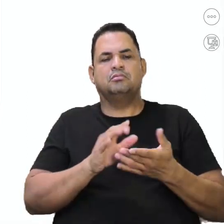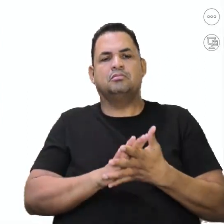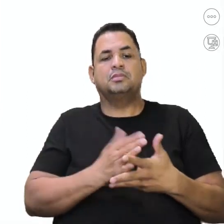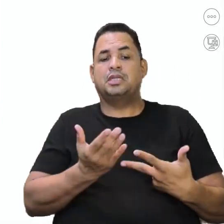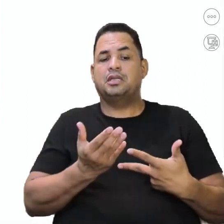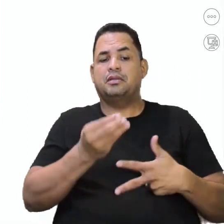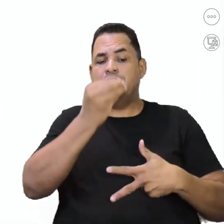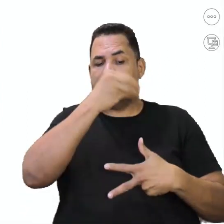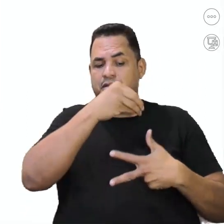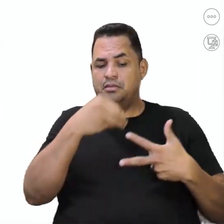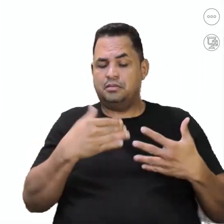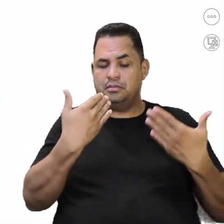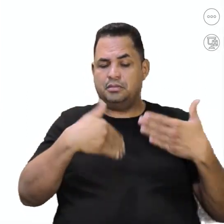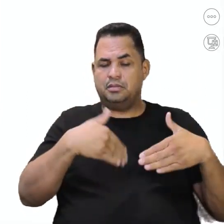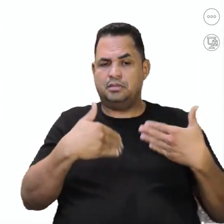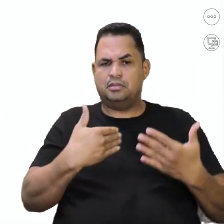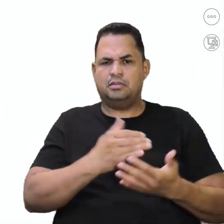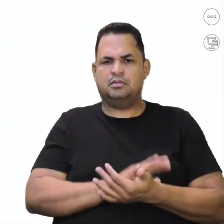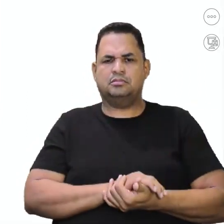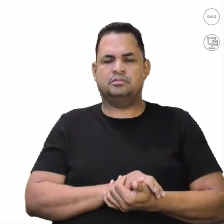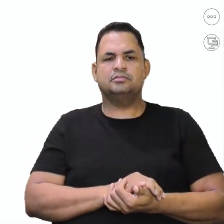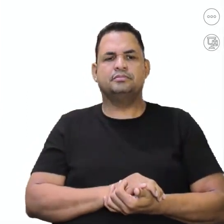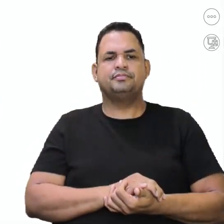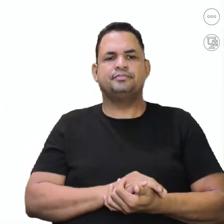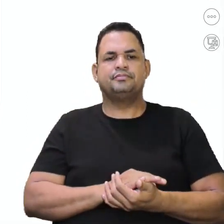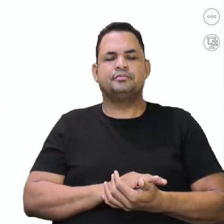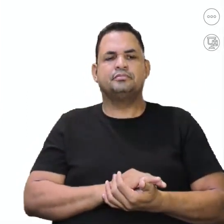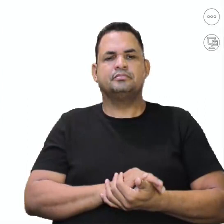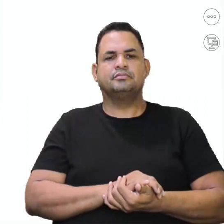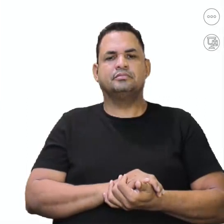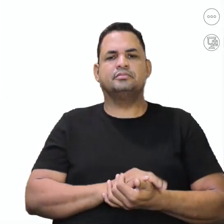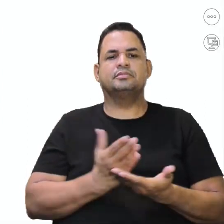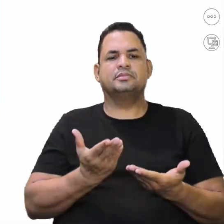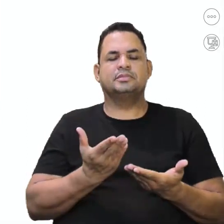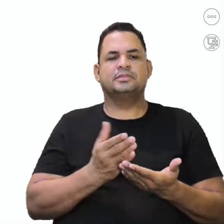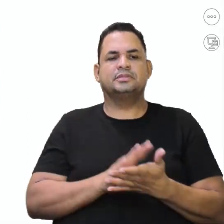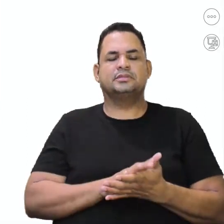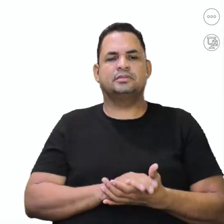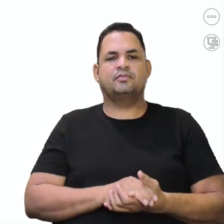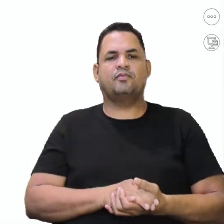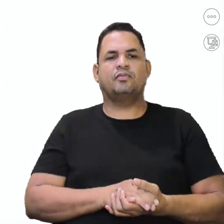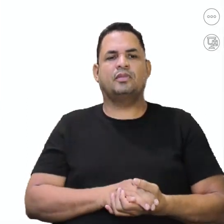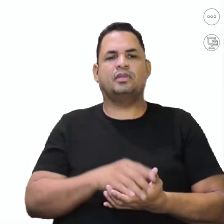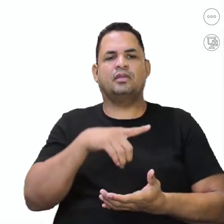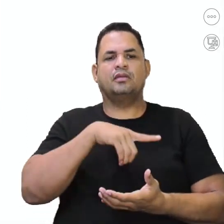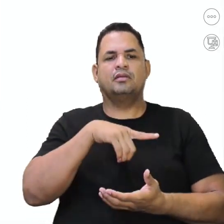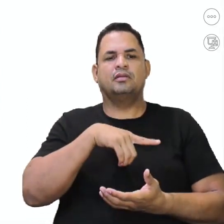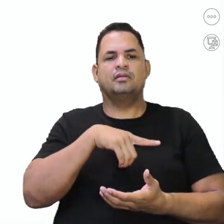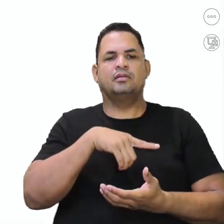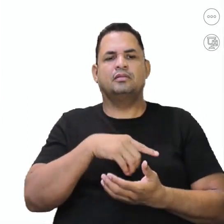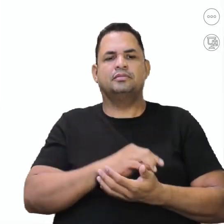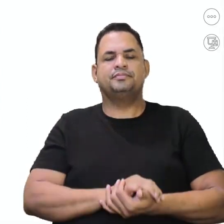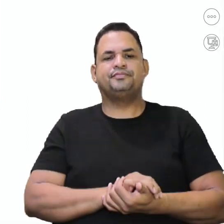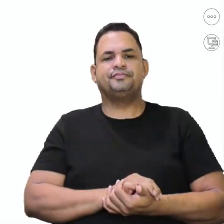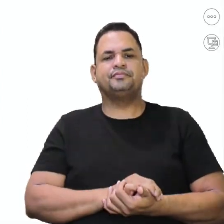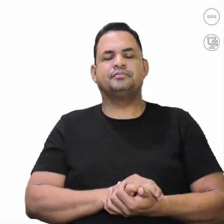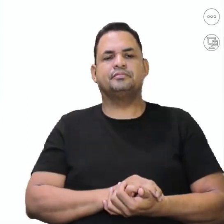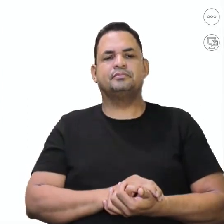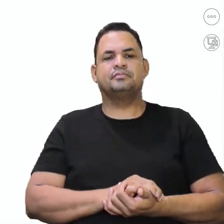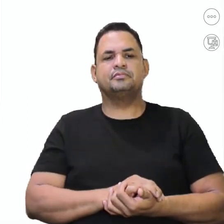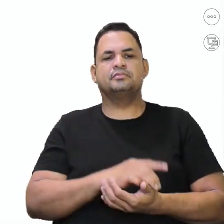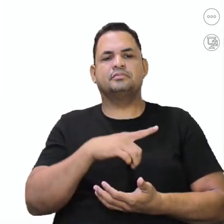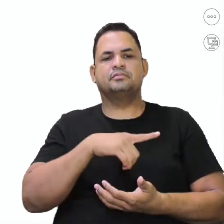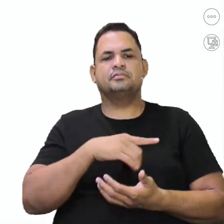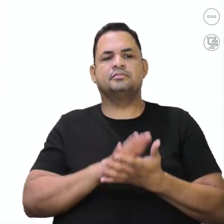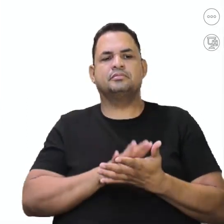prova do Enem. Eu falo temida assim, mas, gente, nem é tanto. Vamos lá, pelo menos na questão de língua inglesa. Temos aí Reading Strategies,